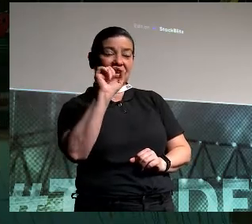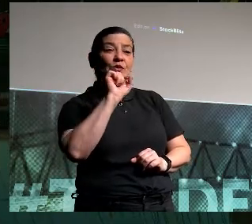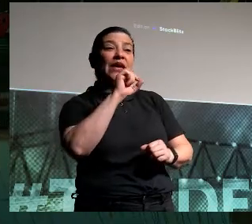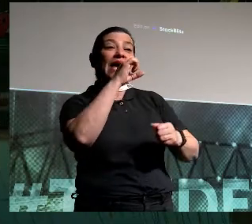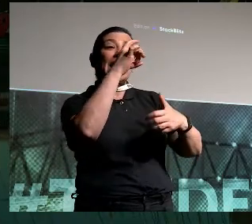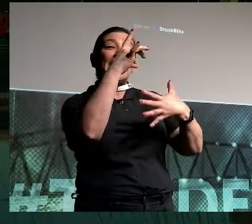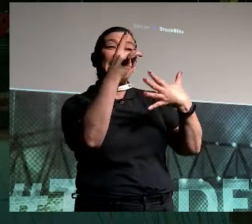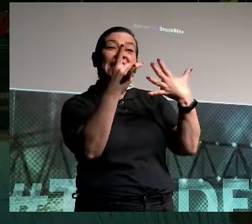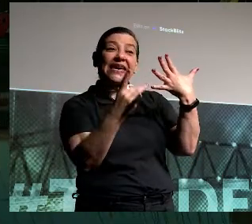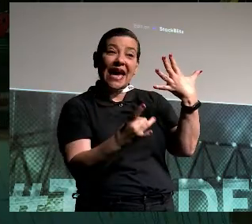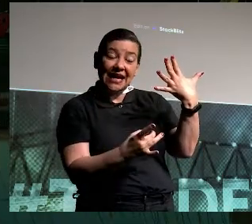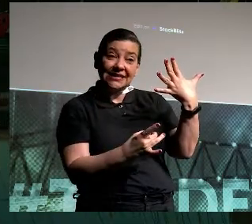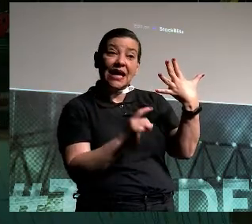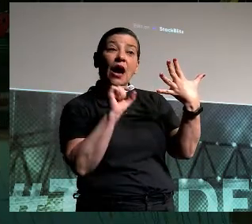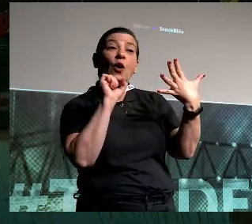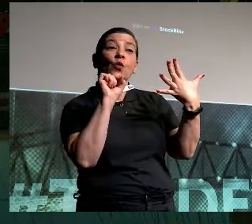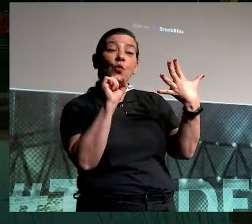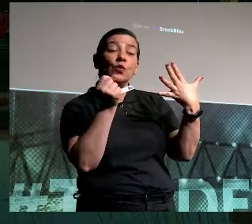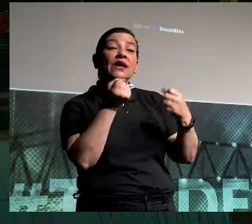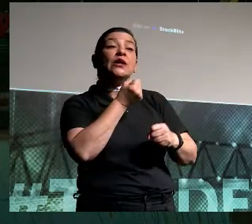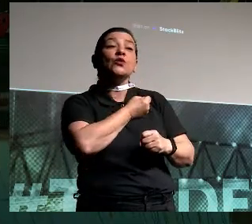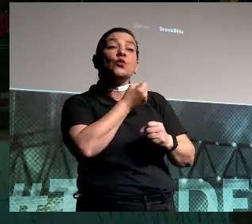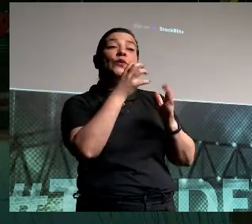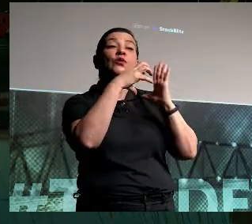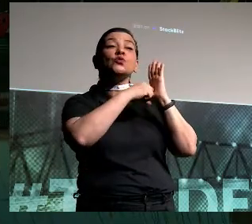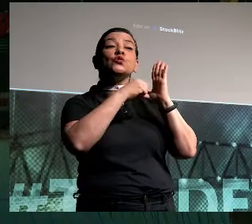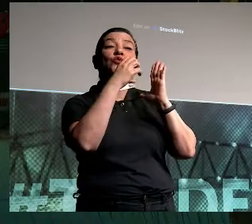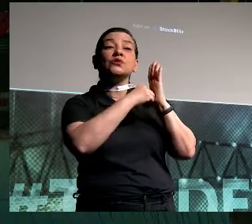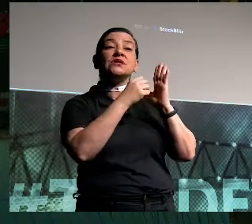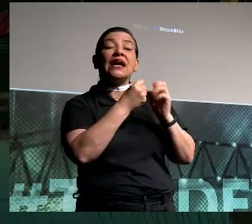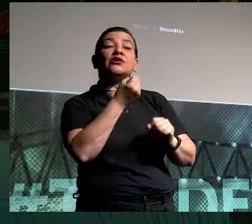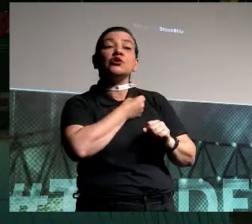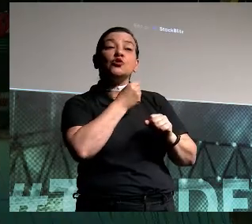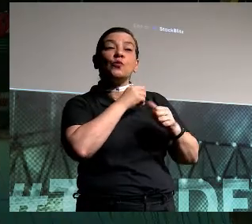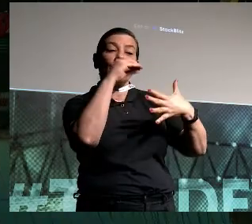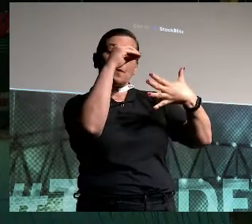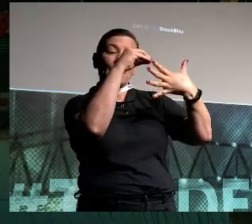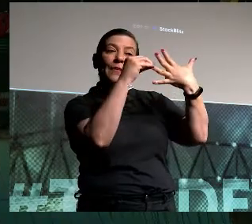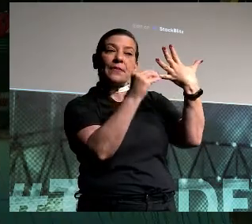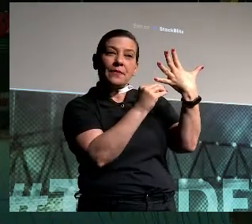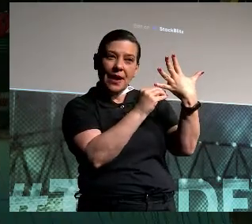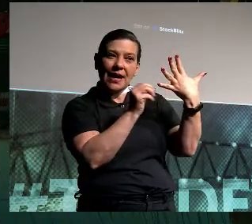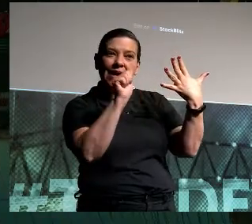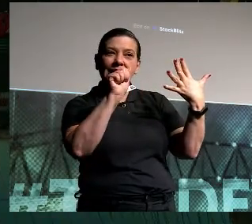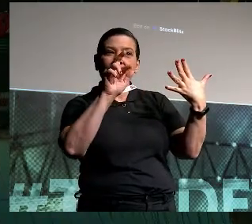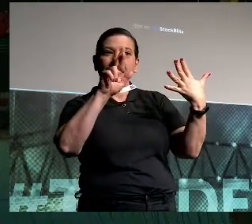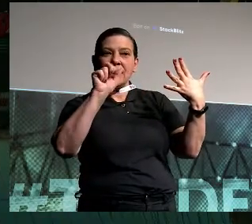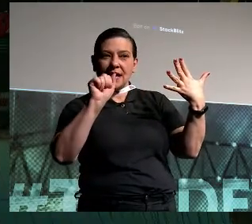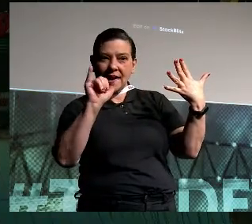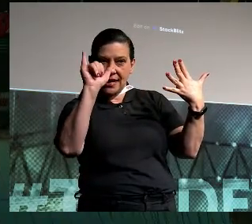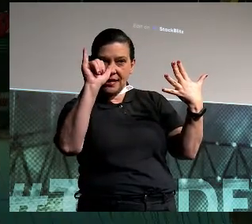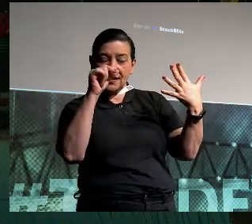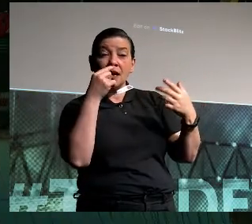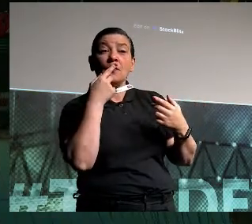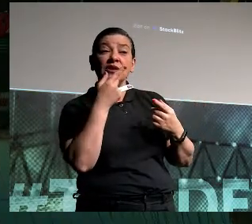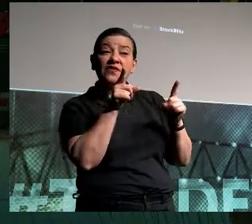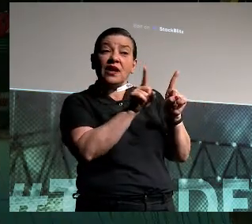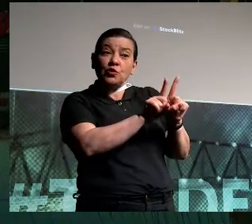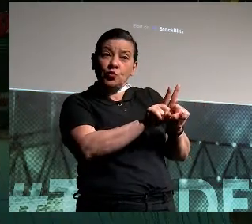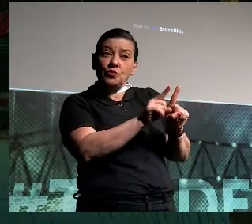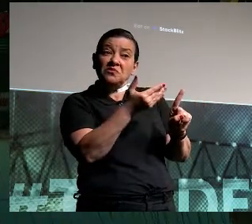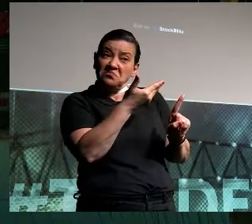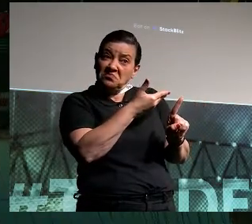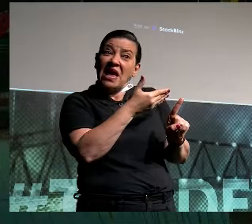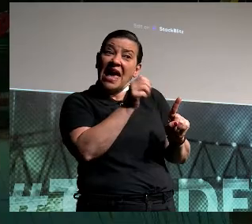itens de valores, os tipos de dados dos valores que estão dentro desse array. Eu posso falar, por exemplo, que essa minha tupla, ela na verdade ela é um